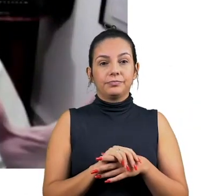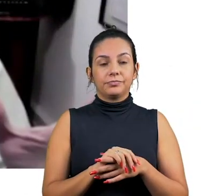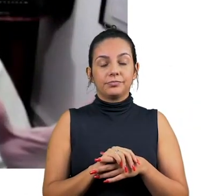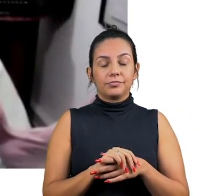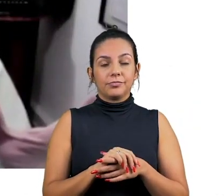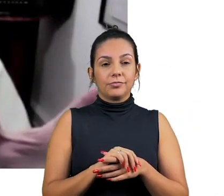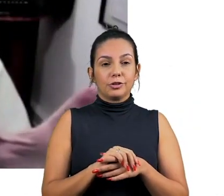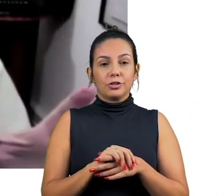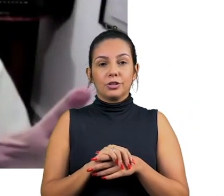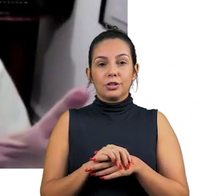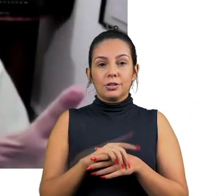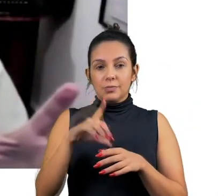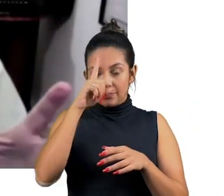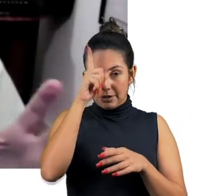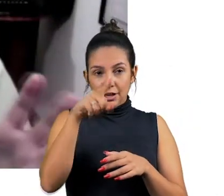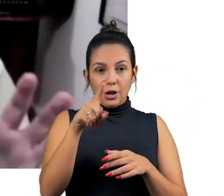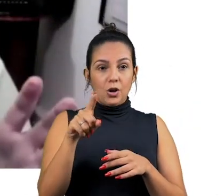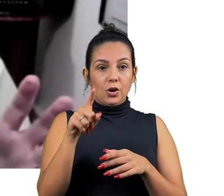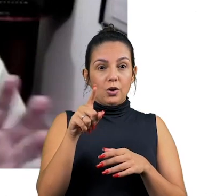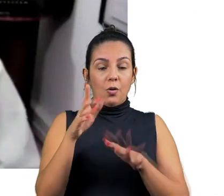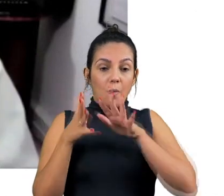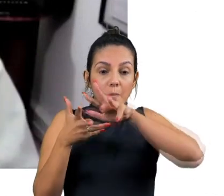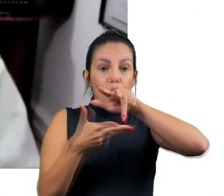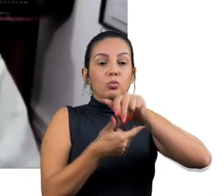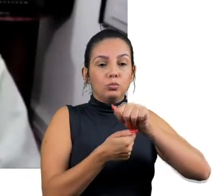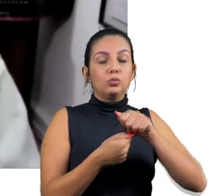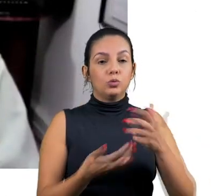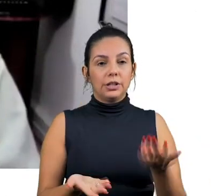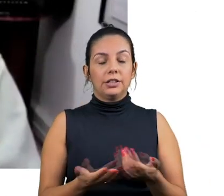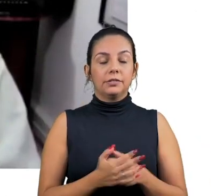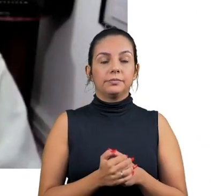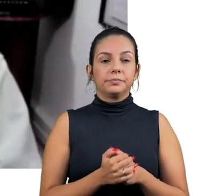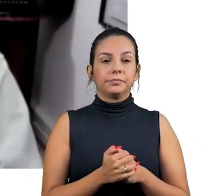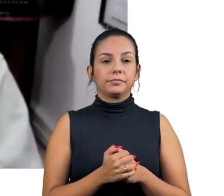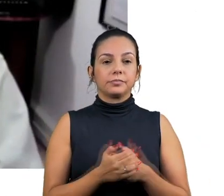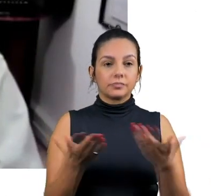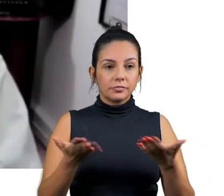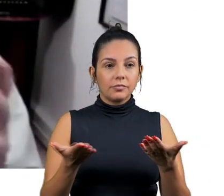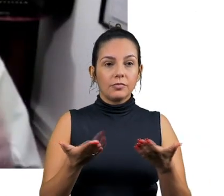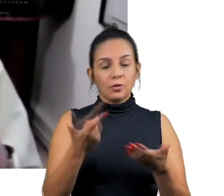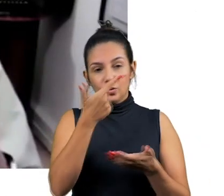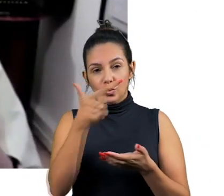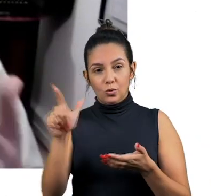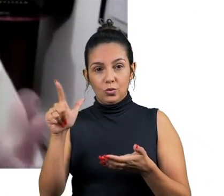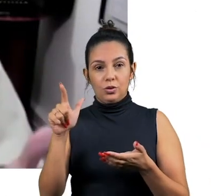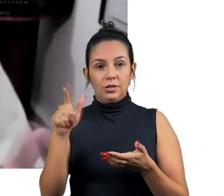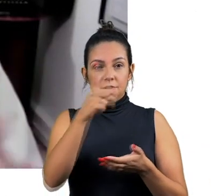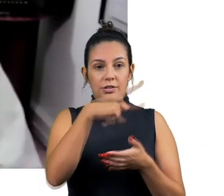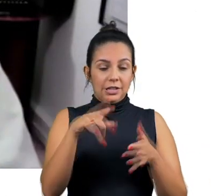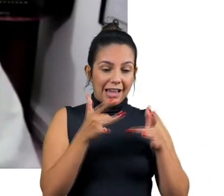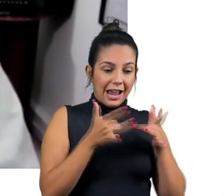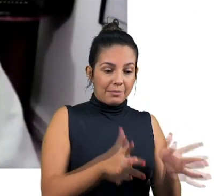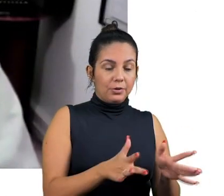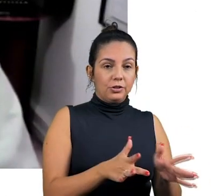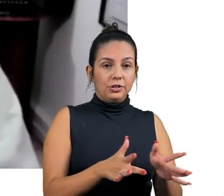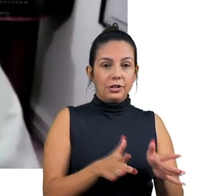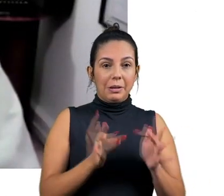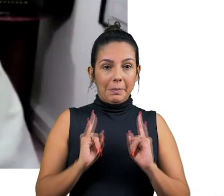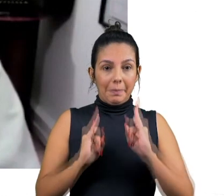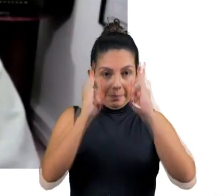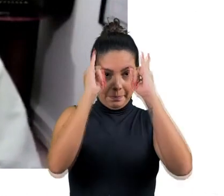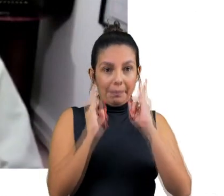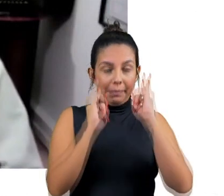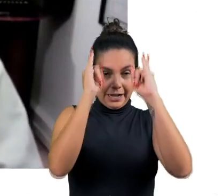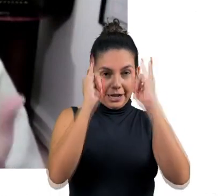virou uma ideia meio universal. Tá certo? Agora, por outro lado, esse abandono de prédios